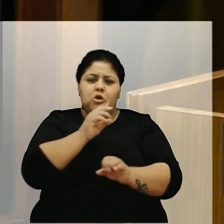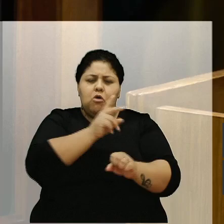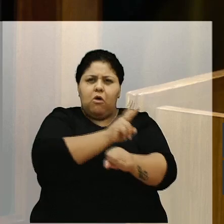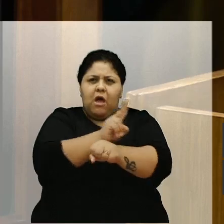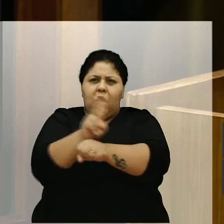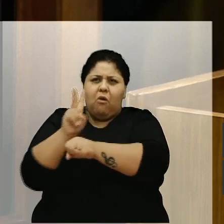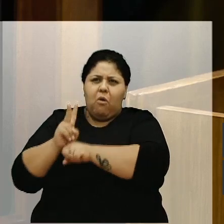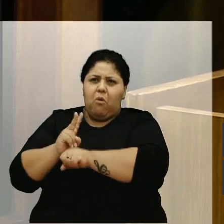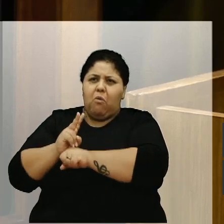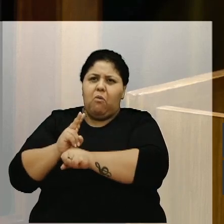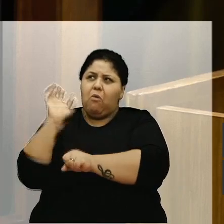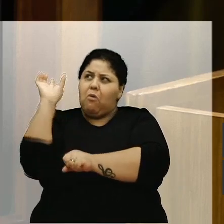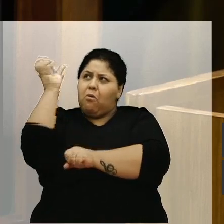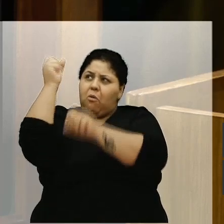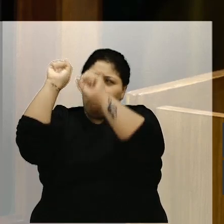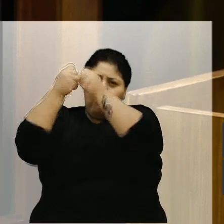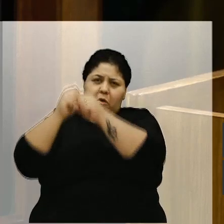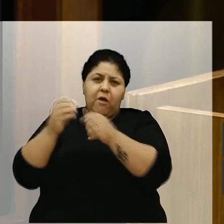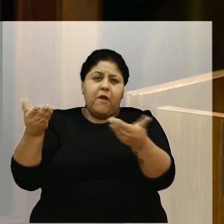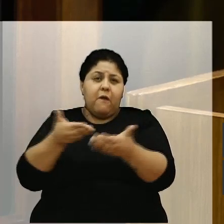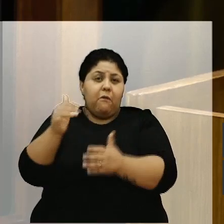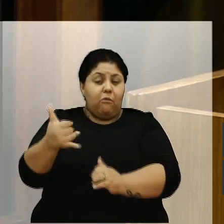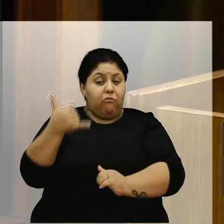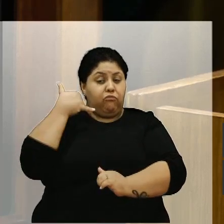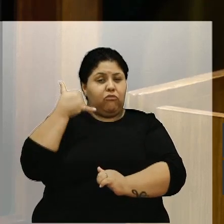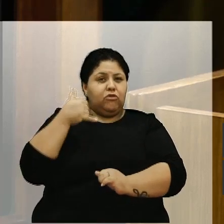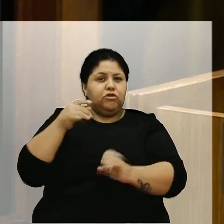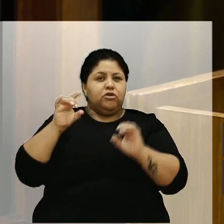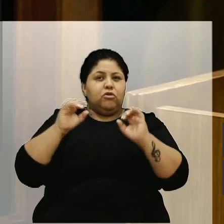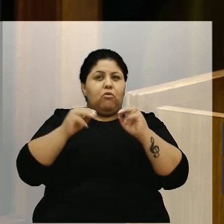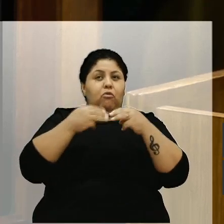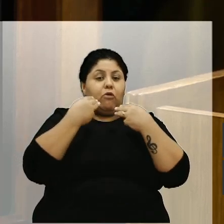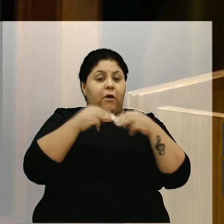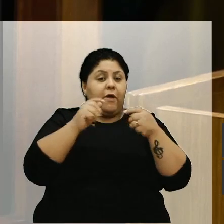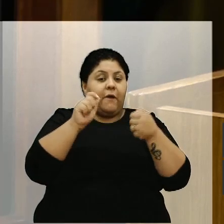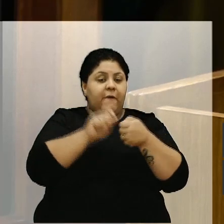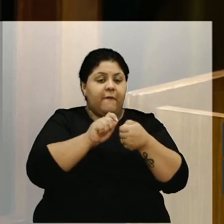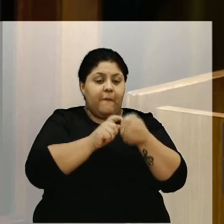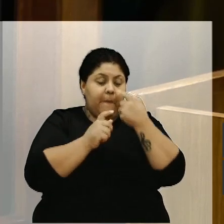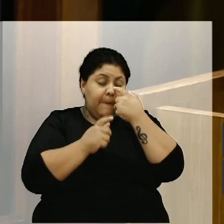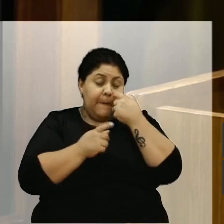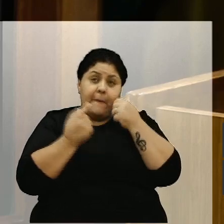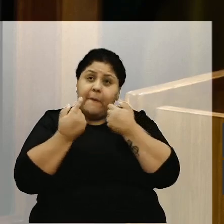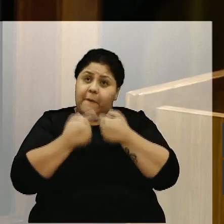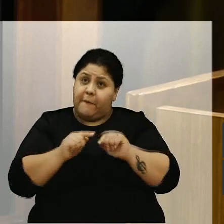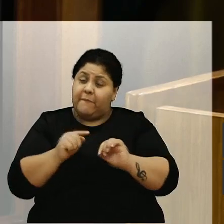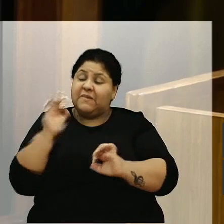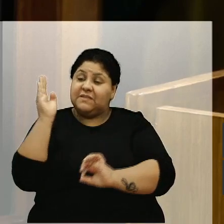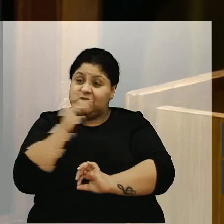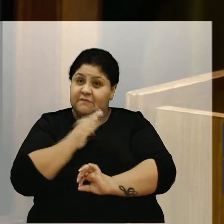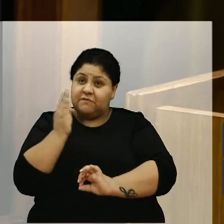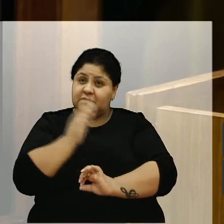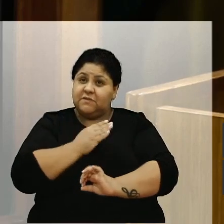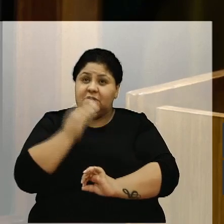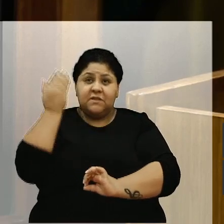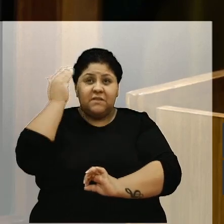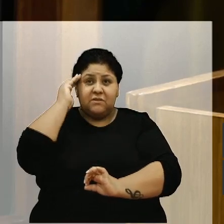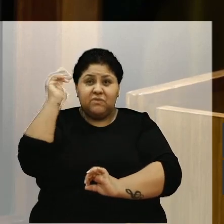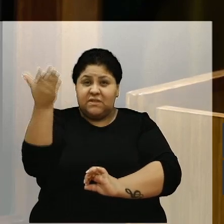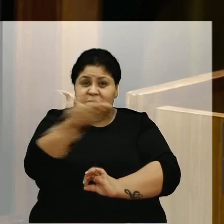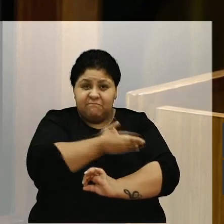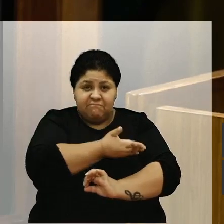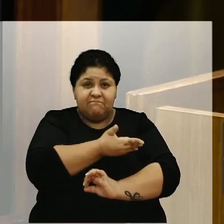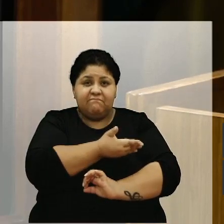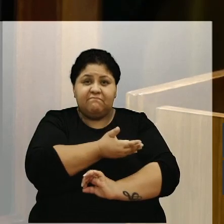agora ele acabou de me ligar aí que já estão lá os caminhões fazendo. Mas para dar mais agilidade, eu não sei se vocês estão me entendendo,